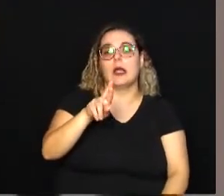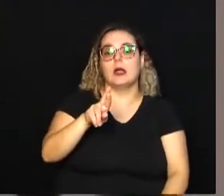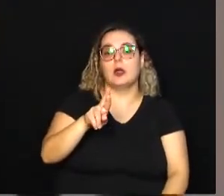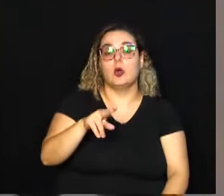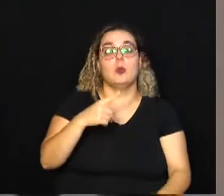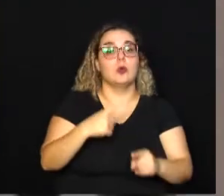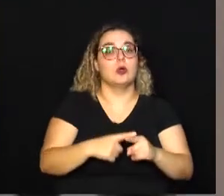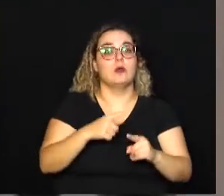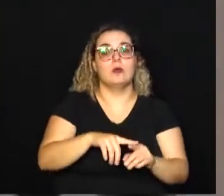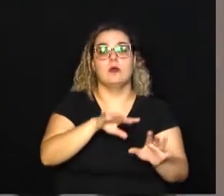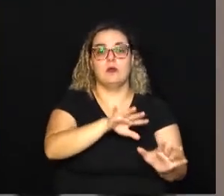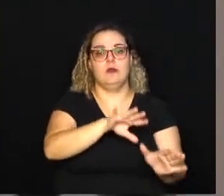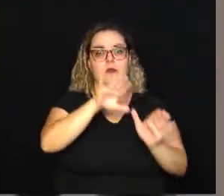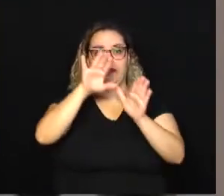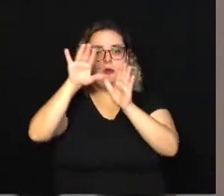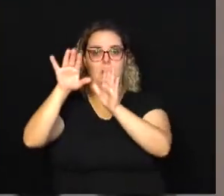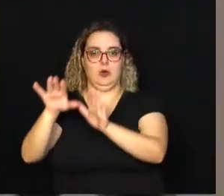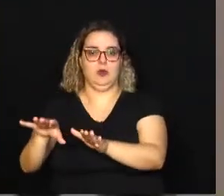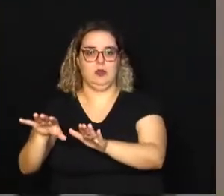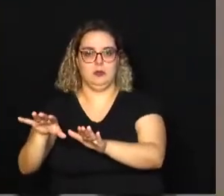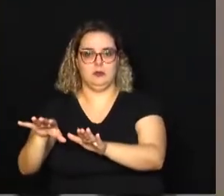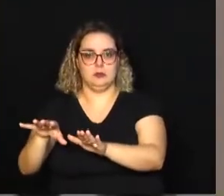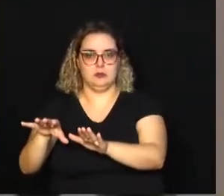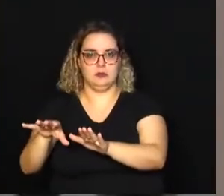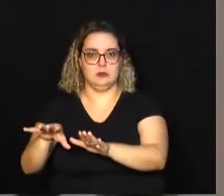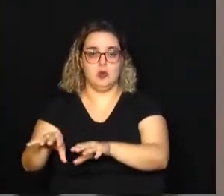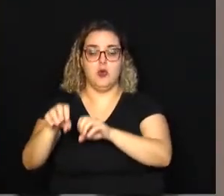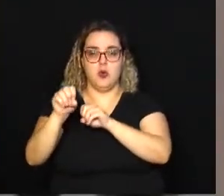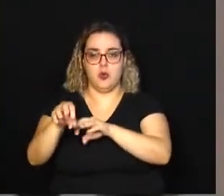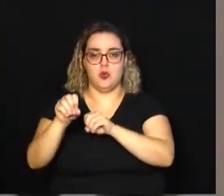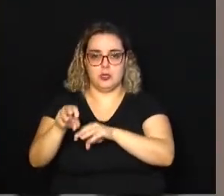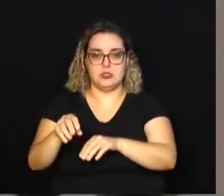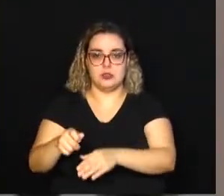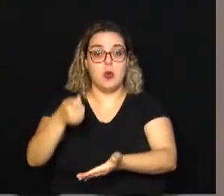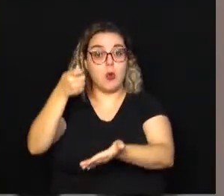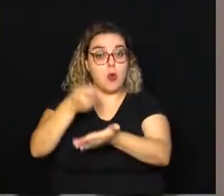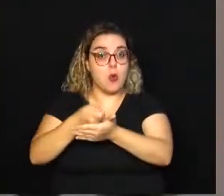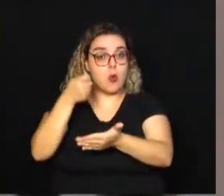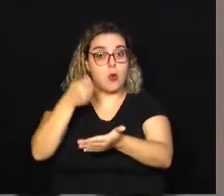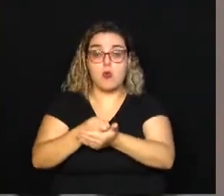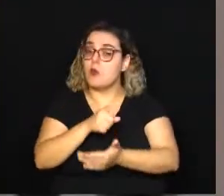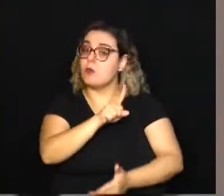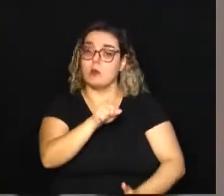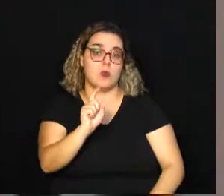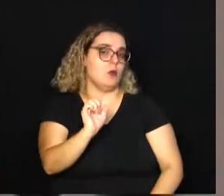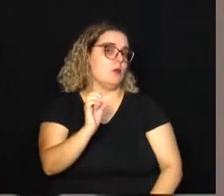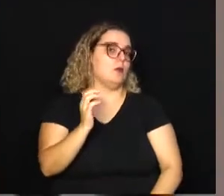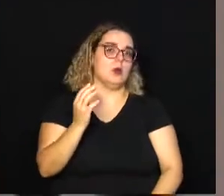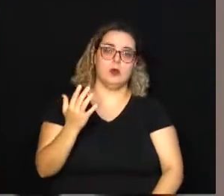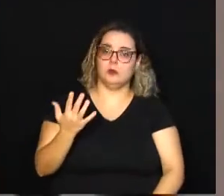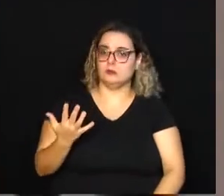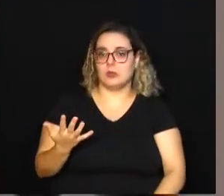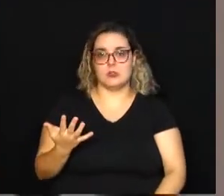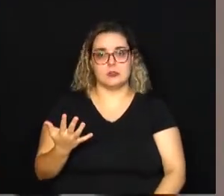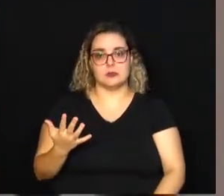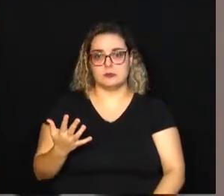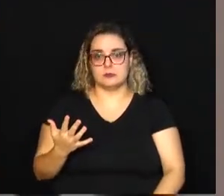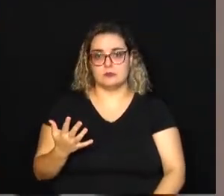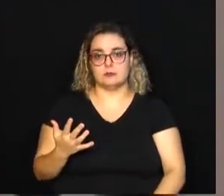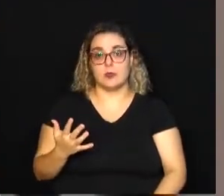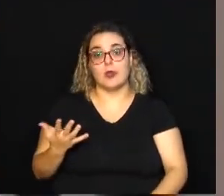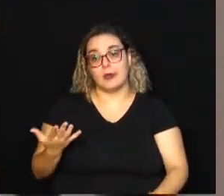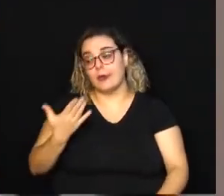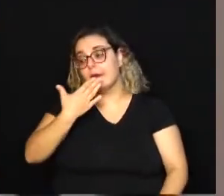ensino regular, o ensino obrigatório não acontece. E aí os